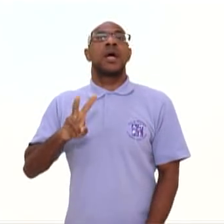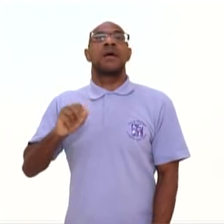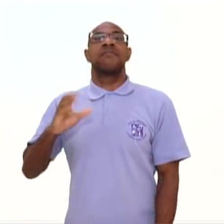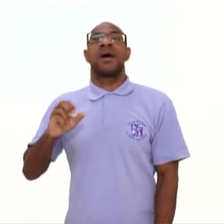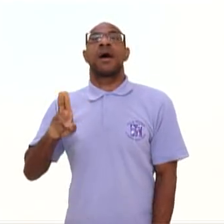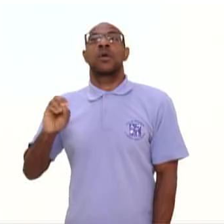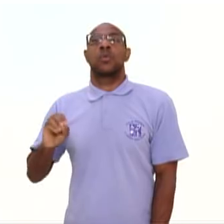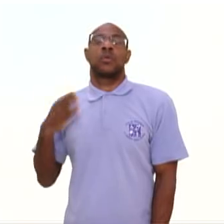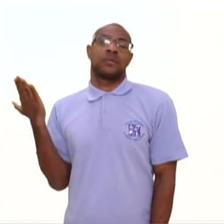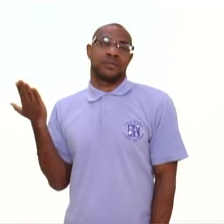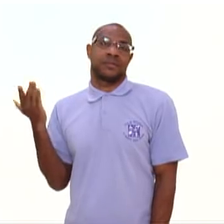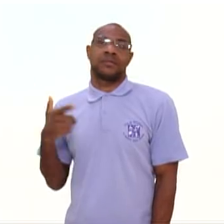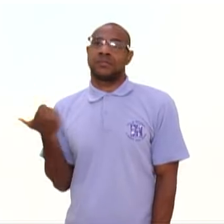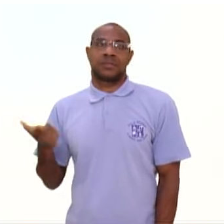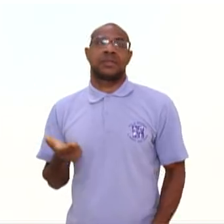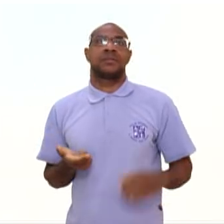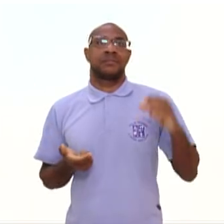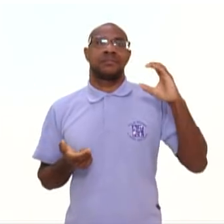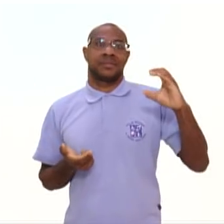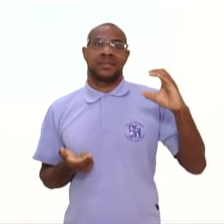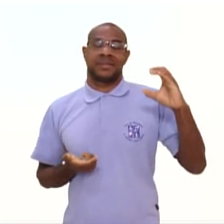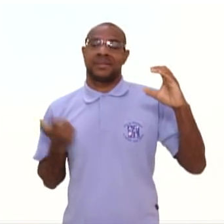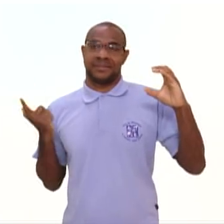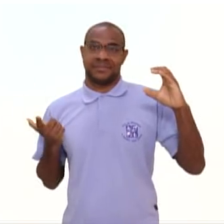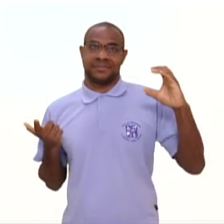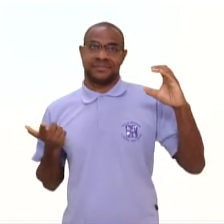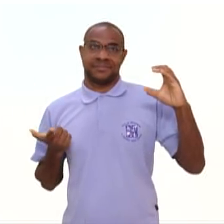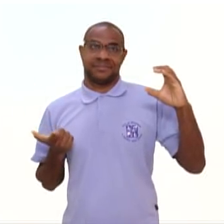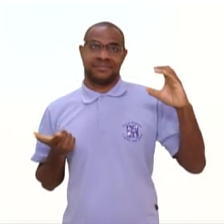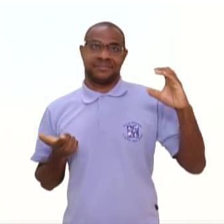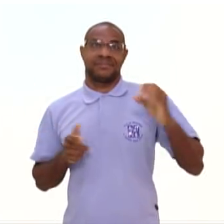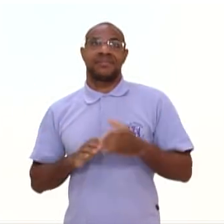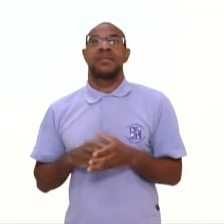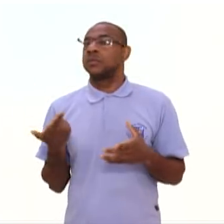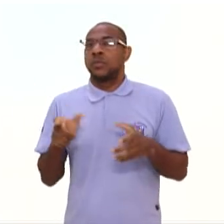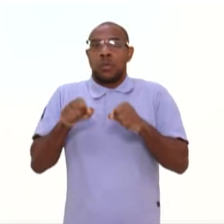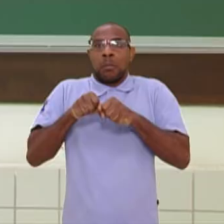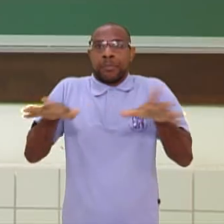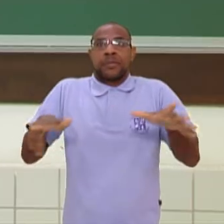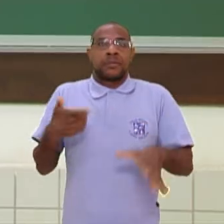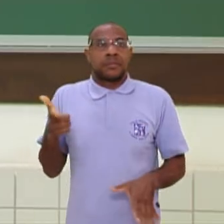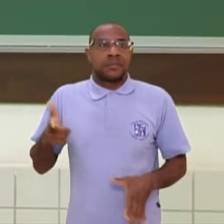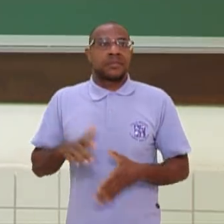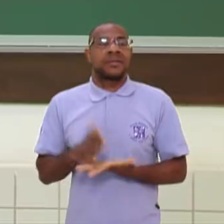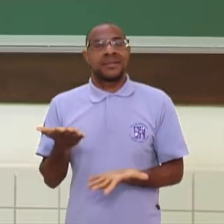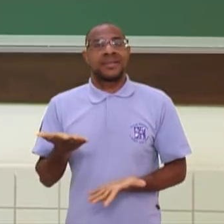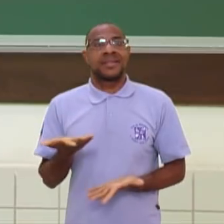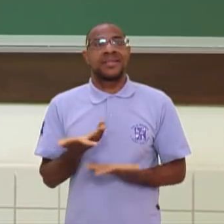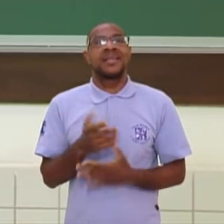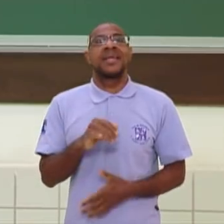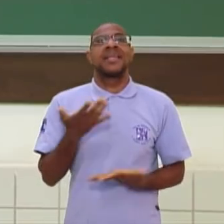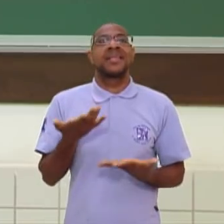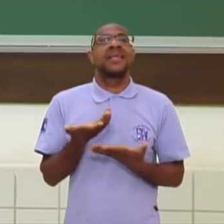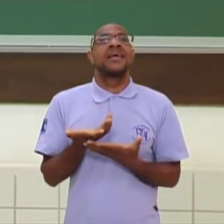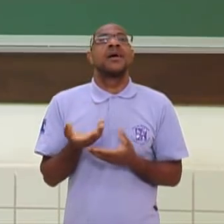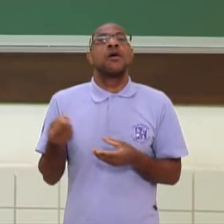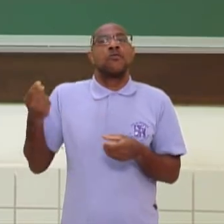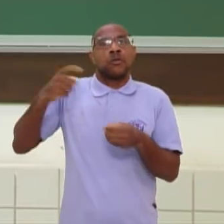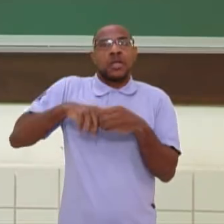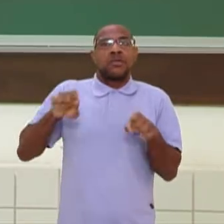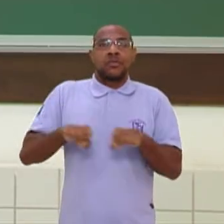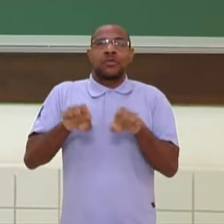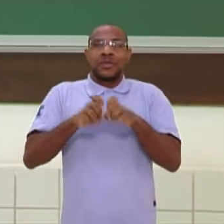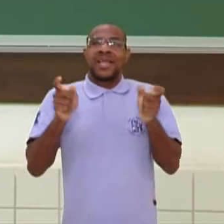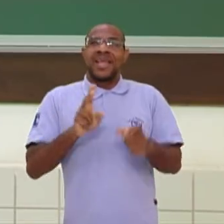Então temos essa estruturação para a gente estar trabalhando ali. Voltando nessa estrutura que eu falei do seu colega está te chamando, a gente vai ter uma coisa mais para frente, a